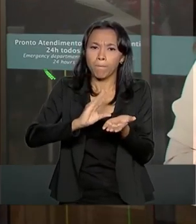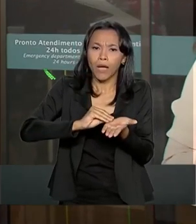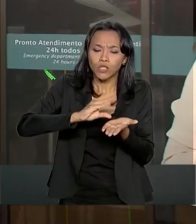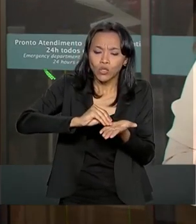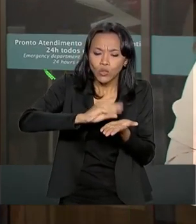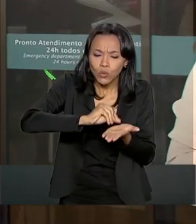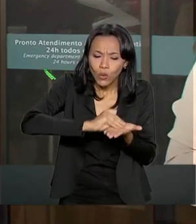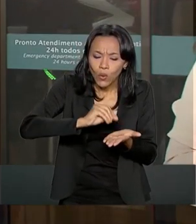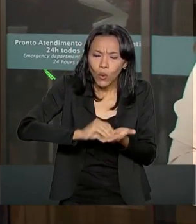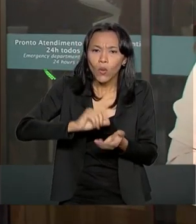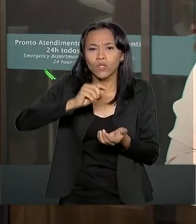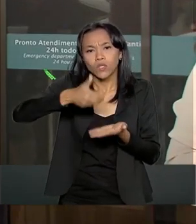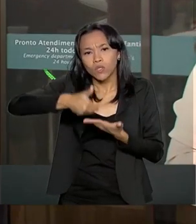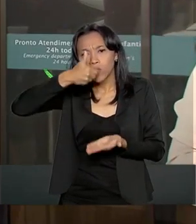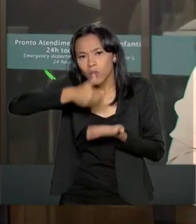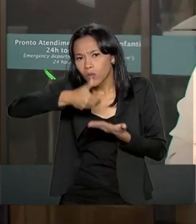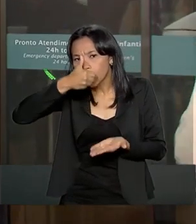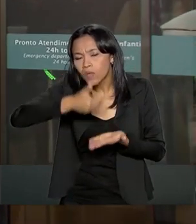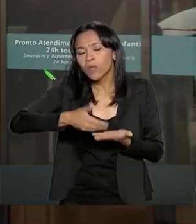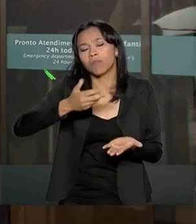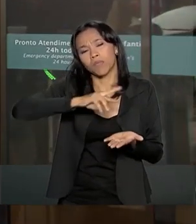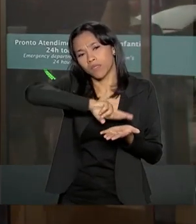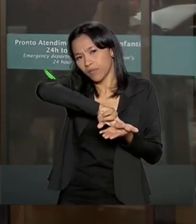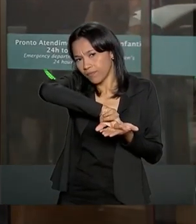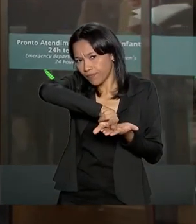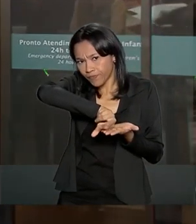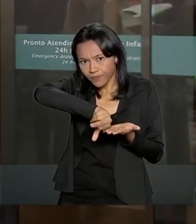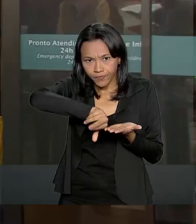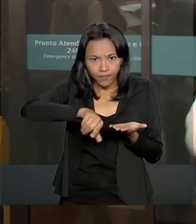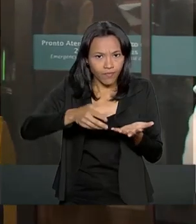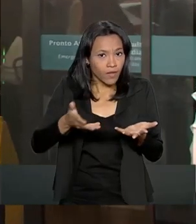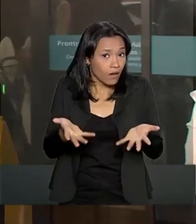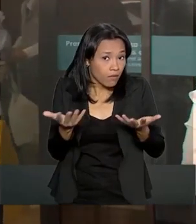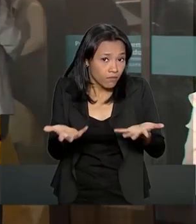com sopas, cremes e outros tipos de